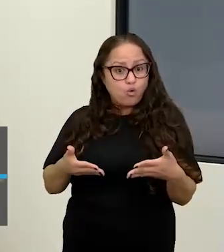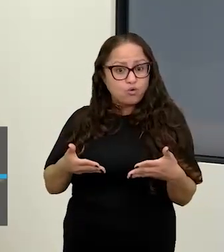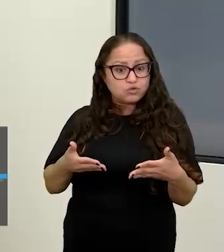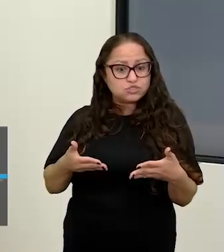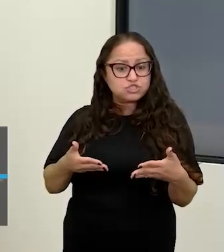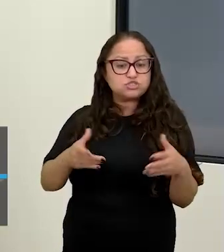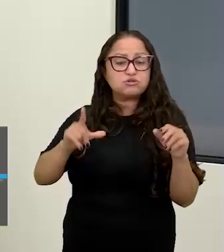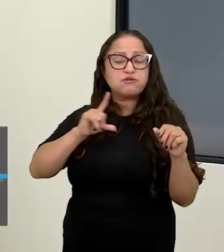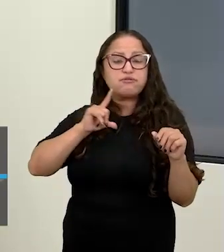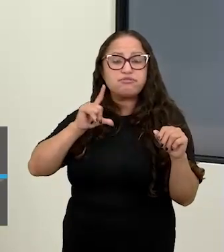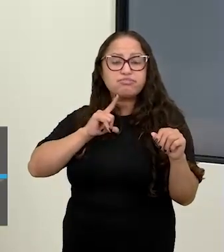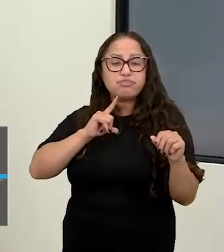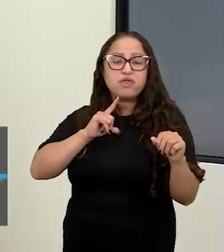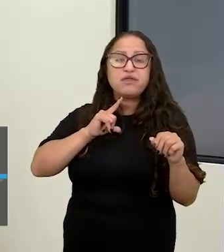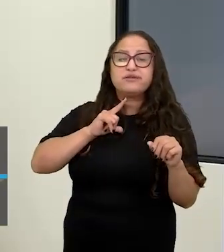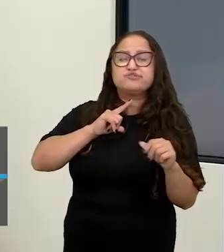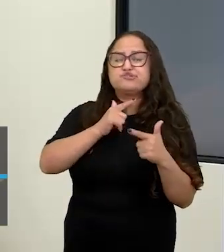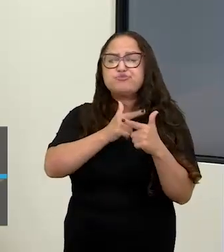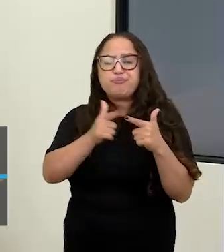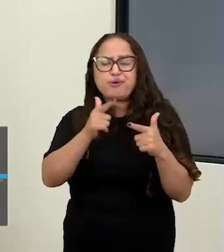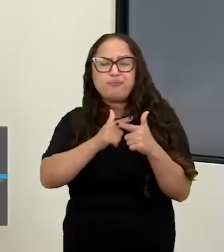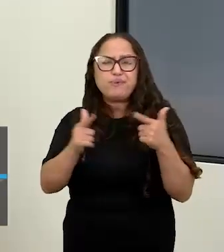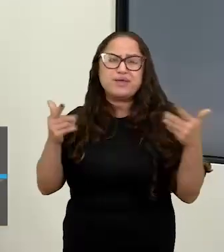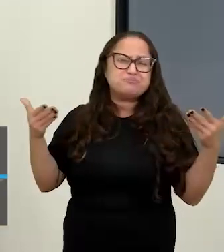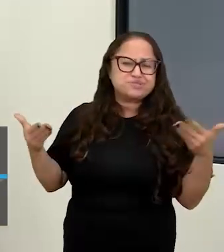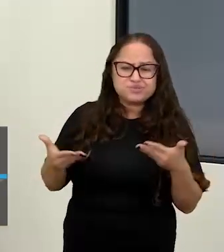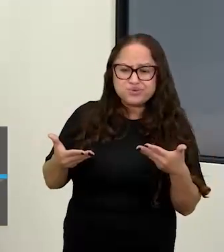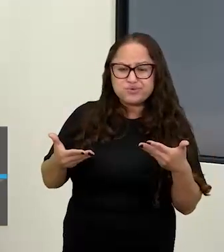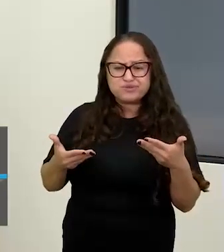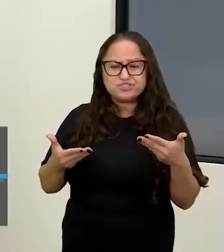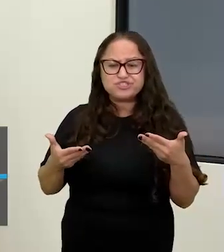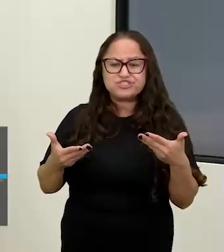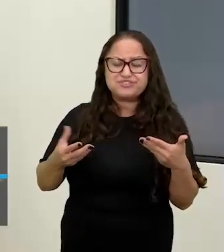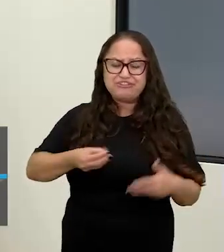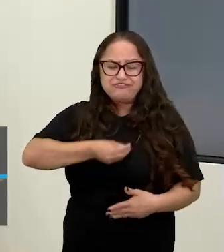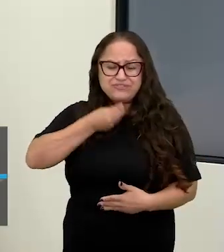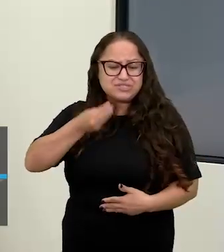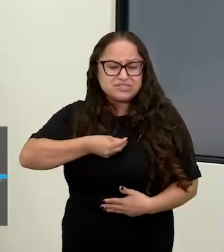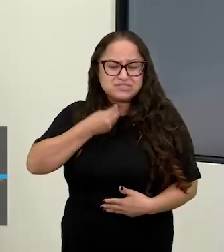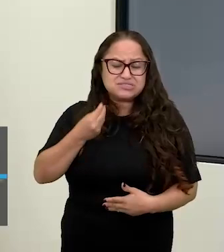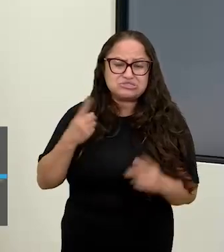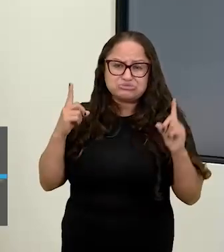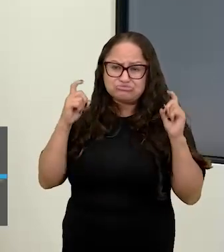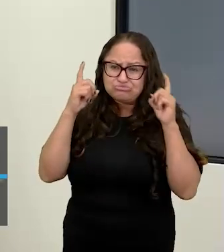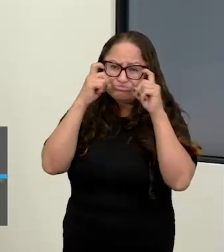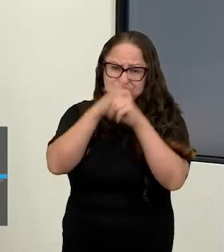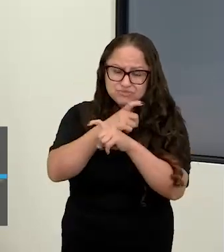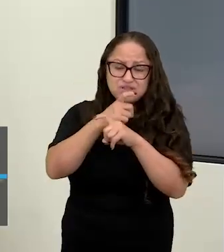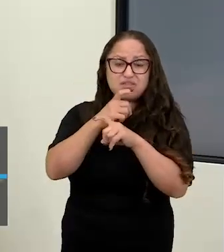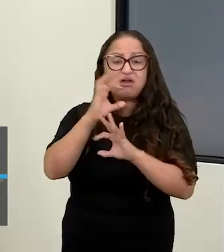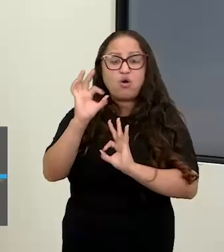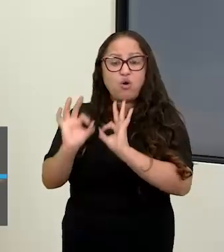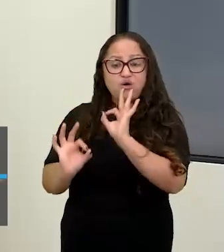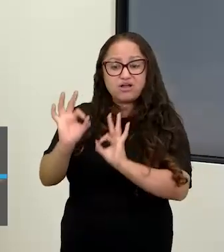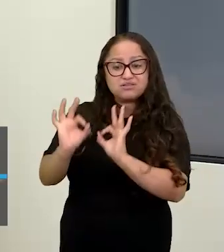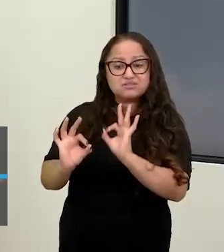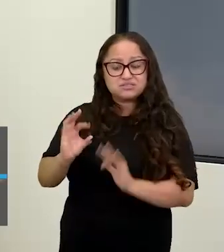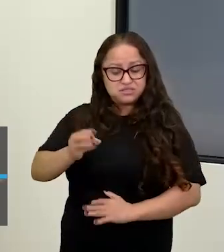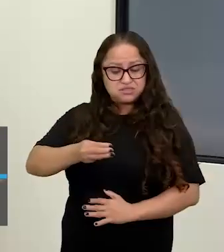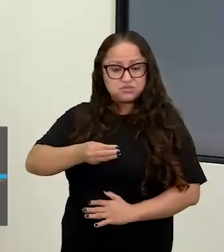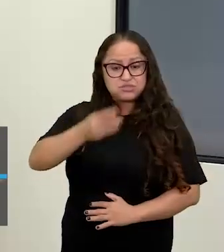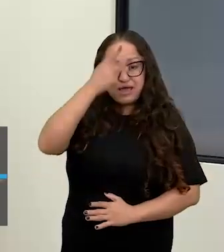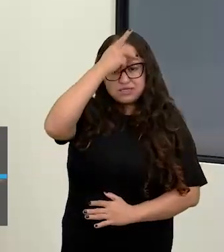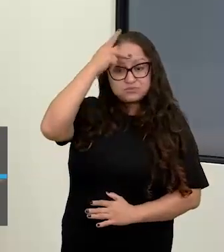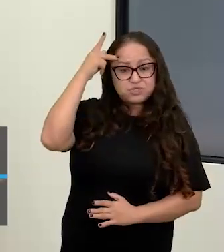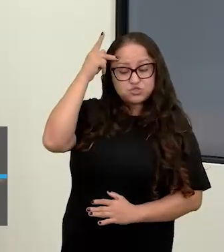dos dilemas atuais, das nossas contradições que nós vivemos, estão se organizando as pessoas